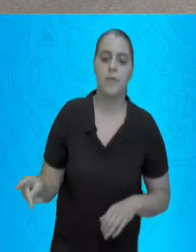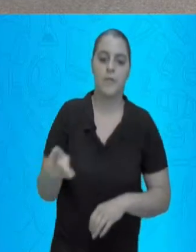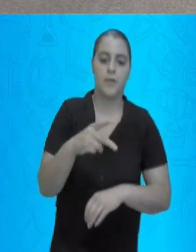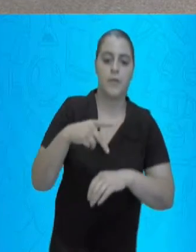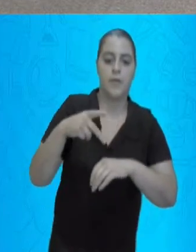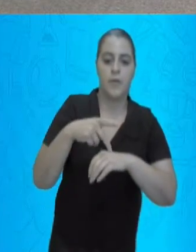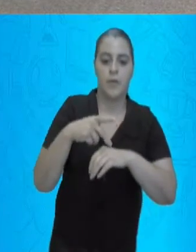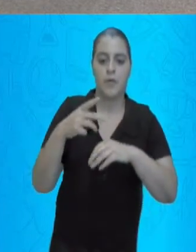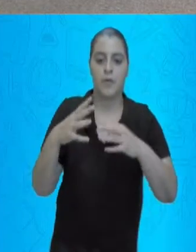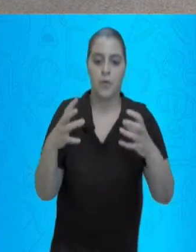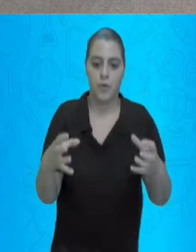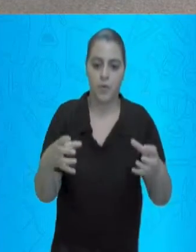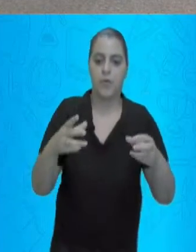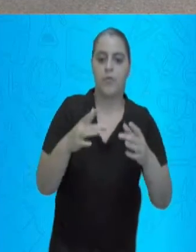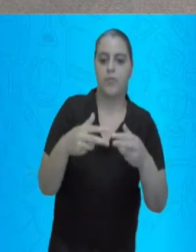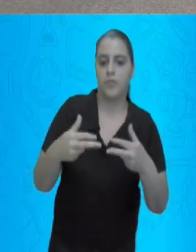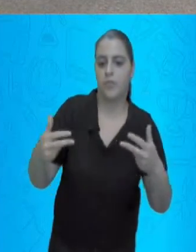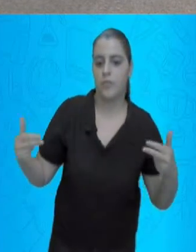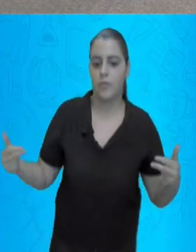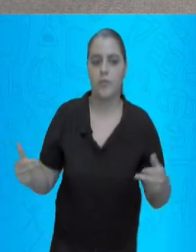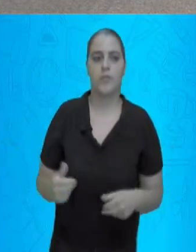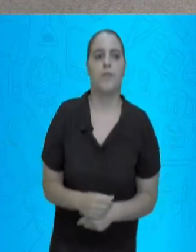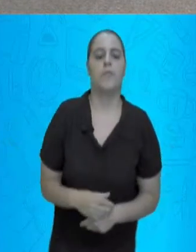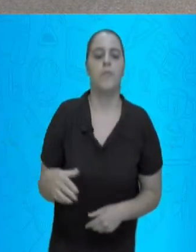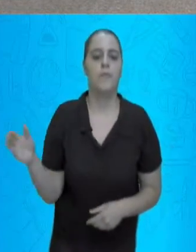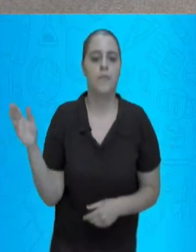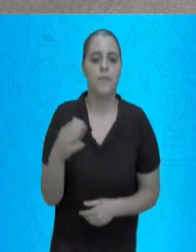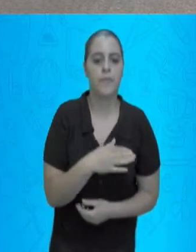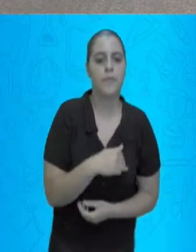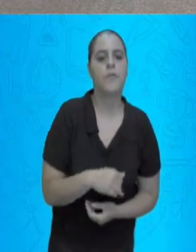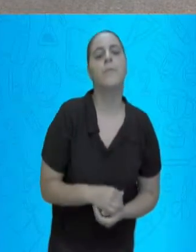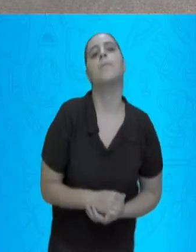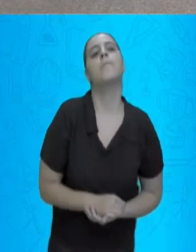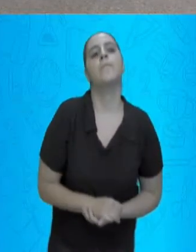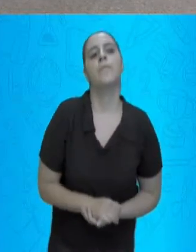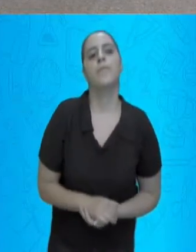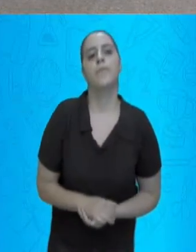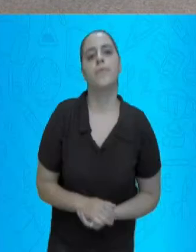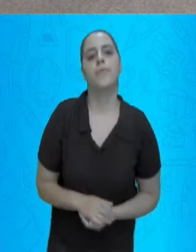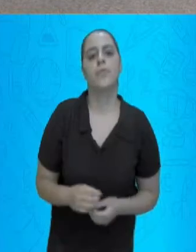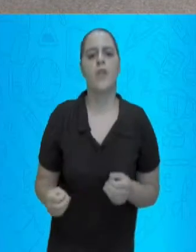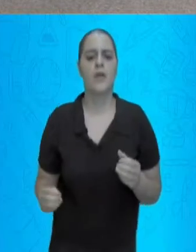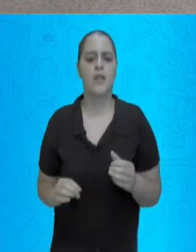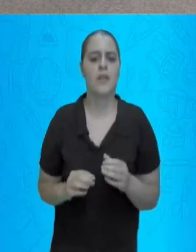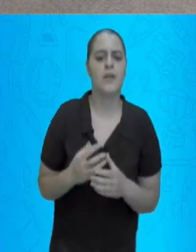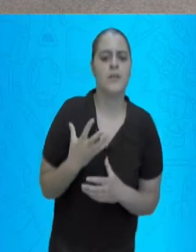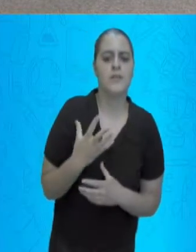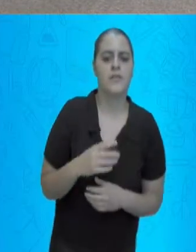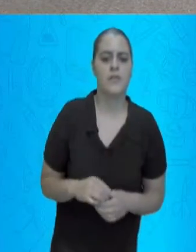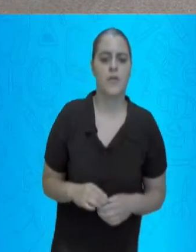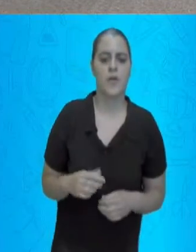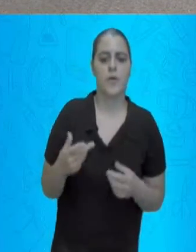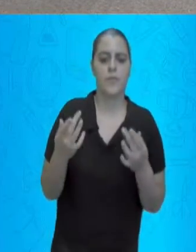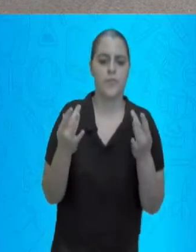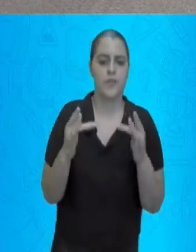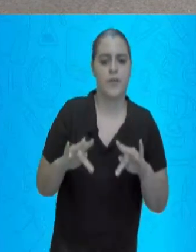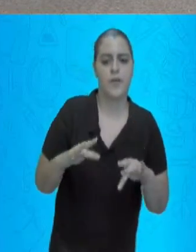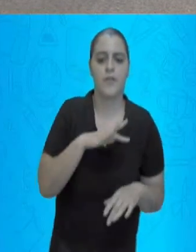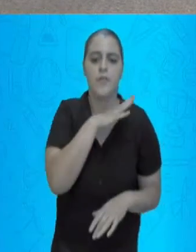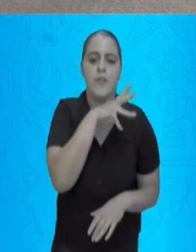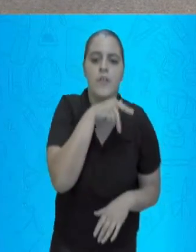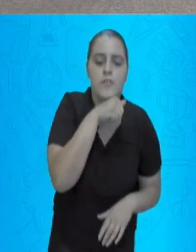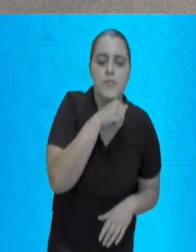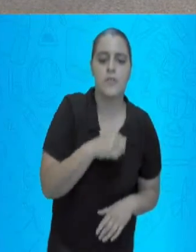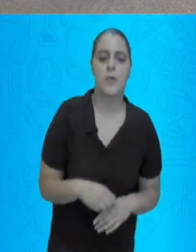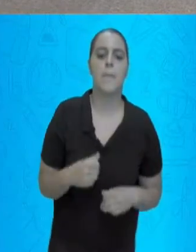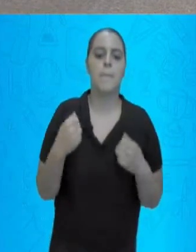rochas sedimentares. Vamos seguir. A formação de fósseis por restos de